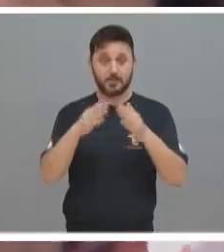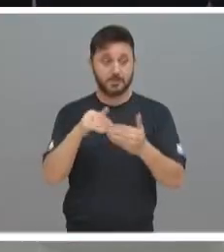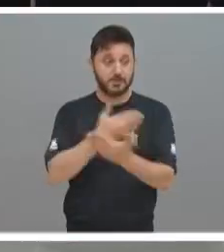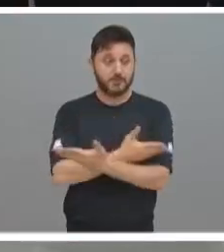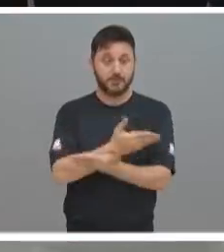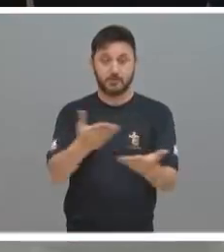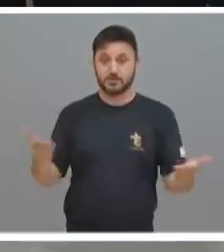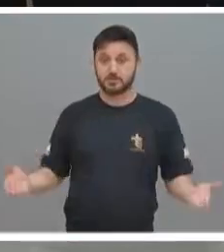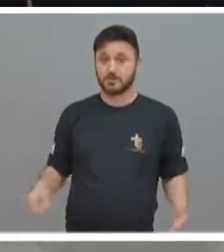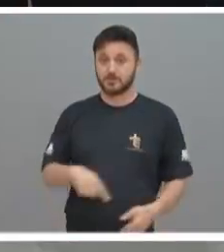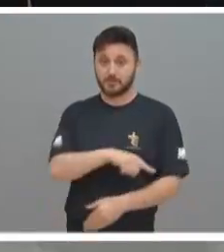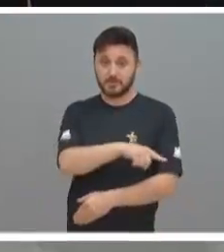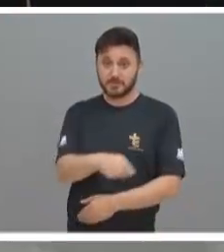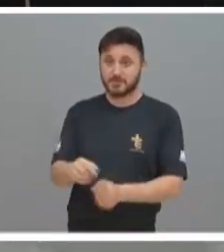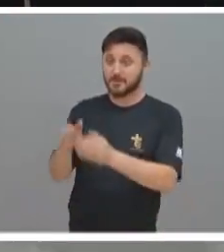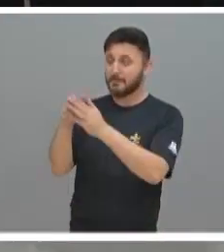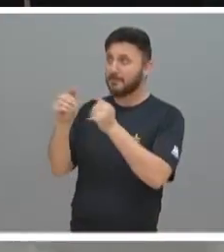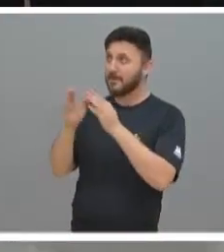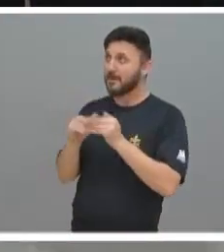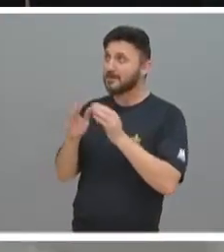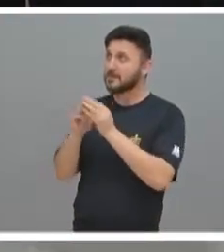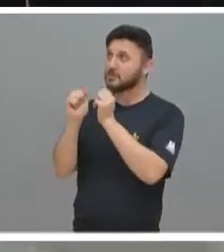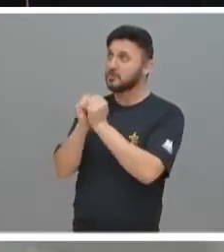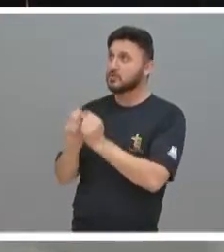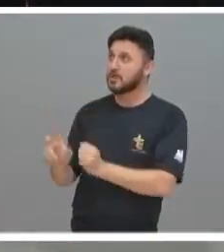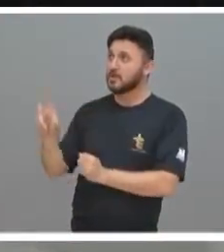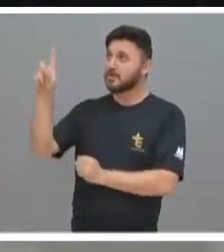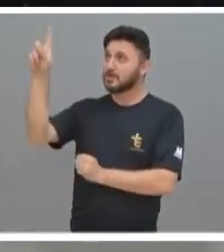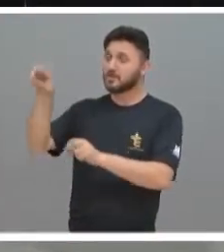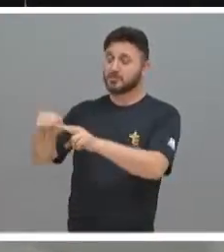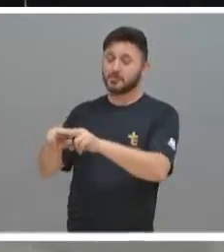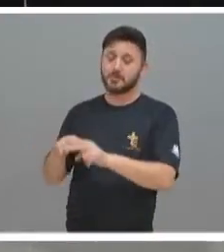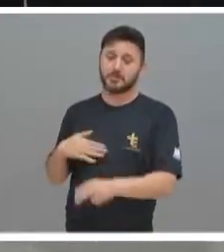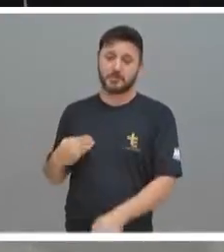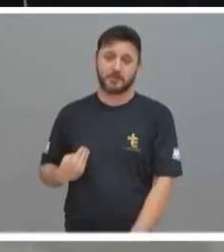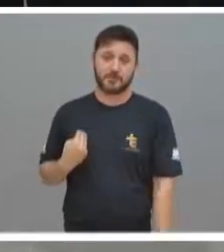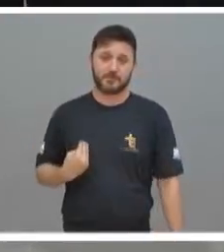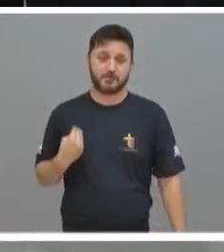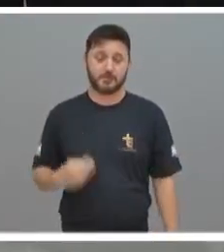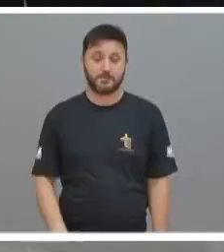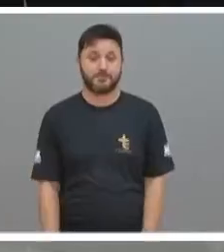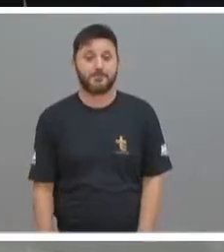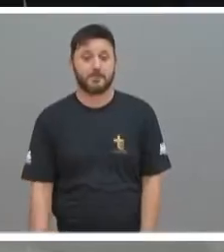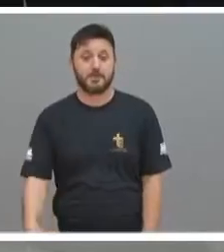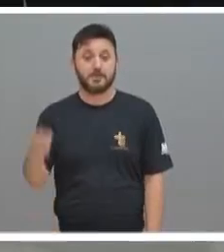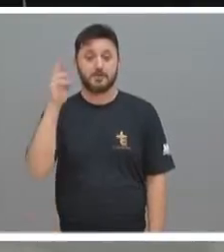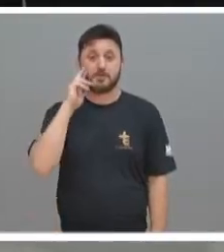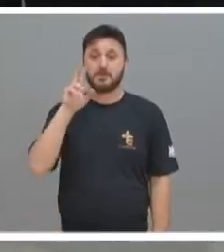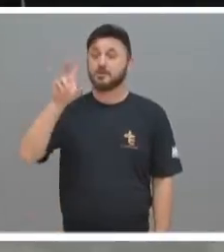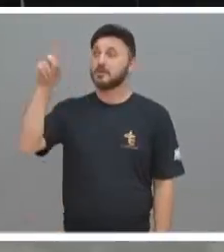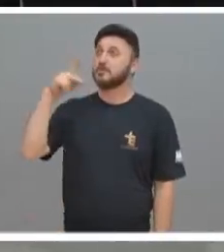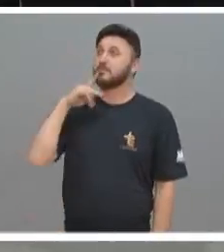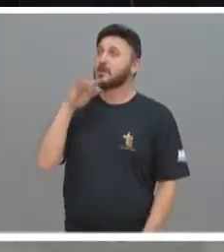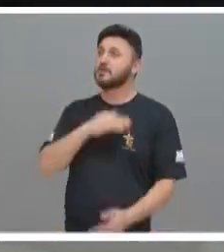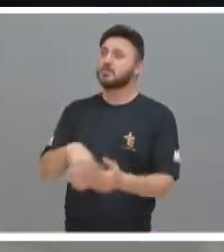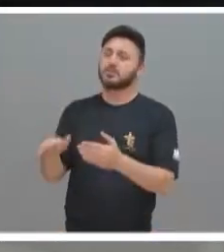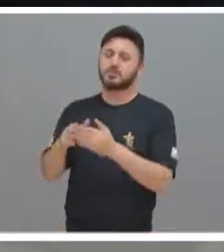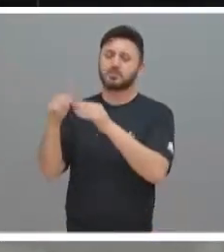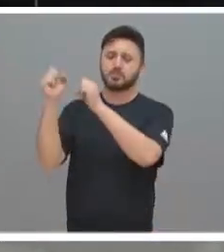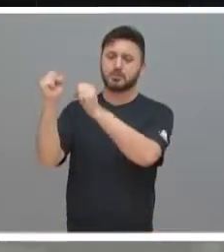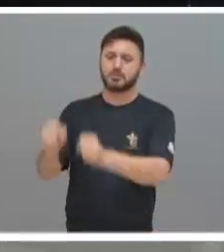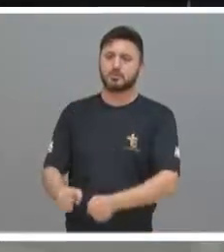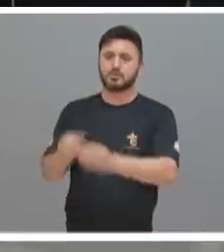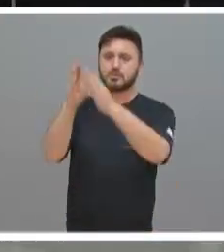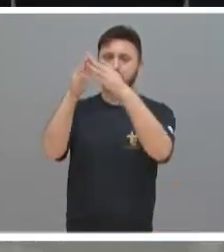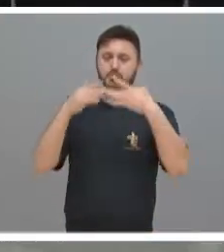vós, irmãos e irmãs, que rogueis por mim a Deus nosso Senhor. Deus